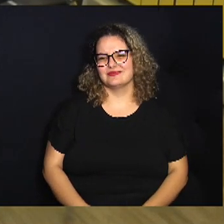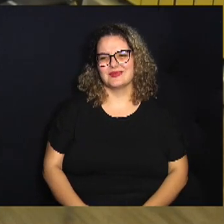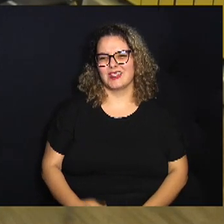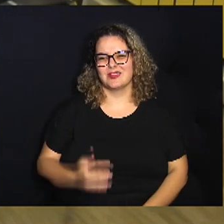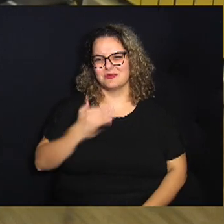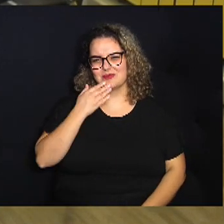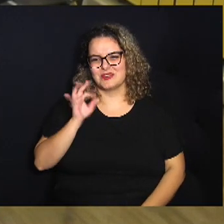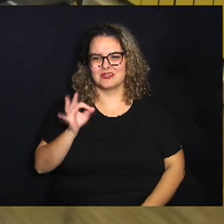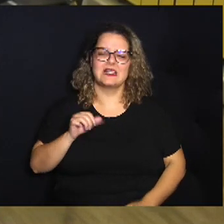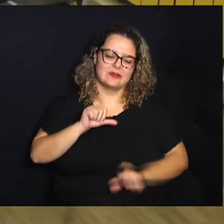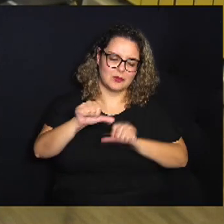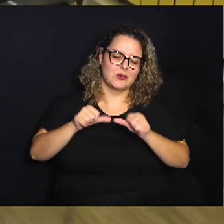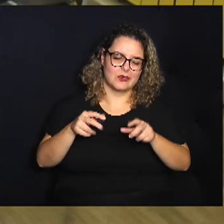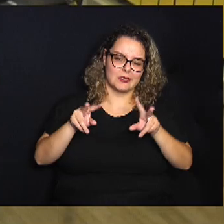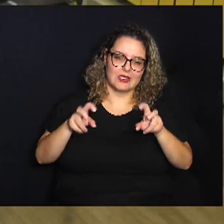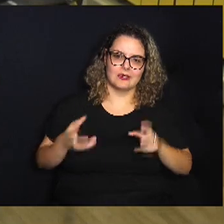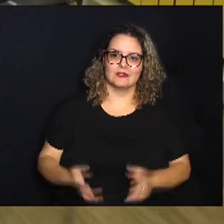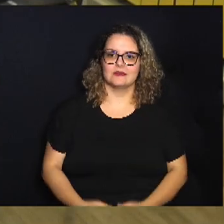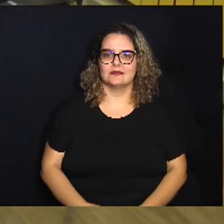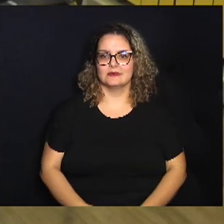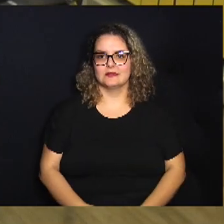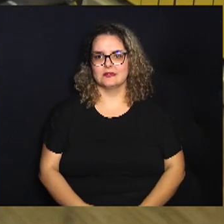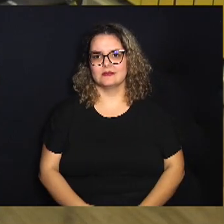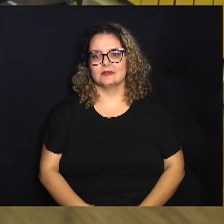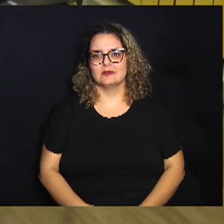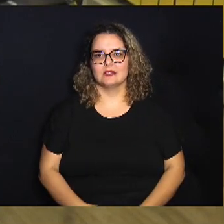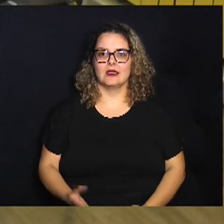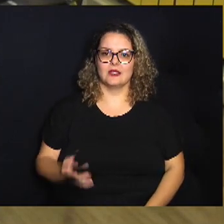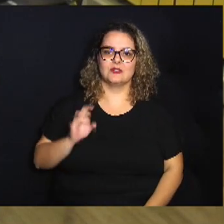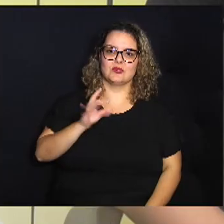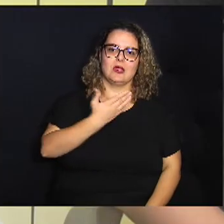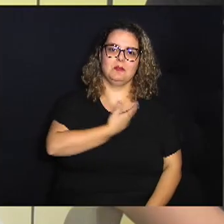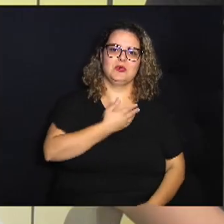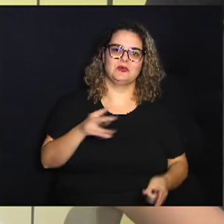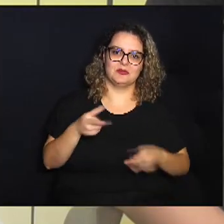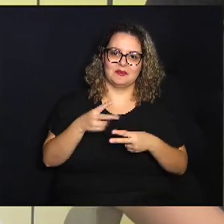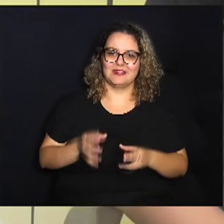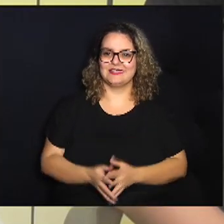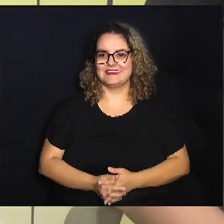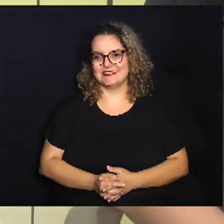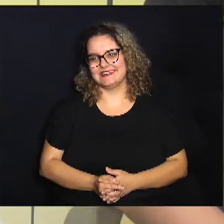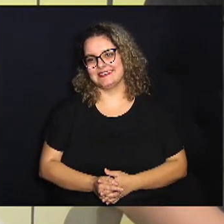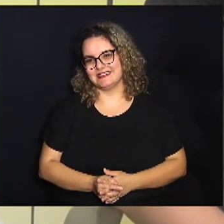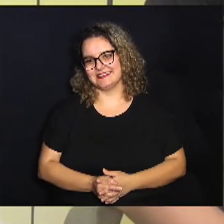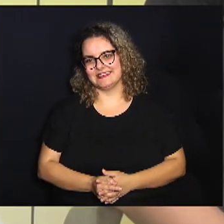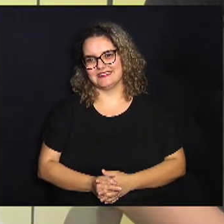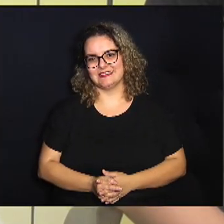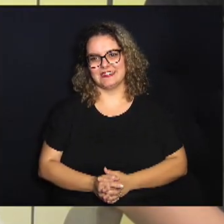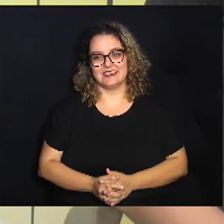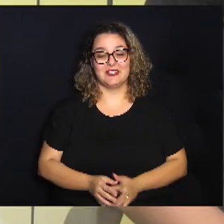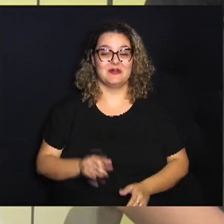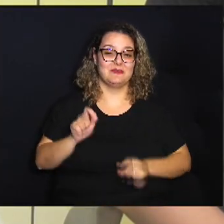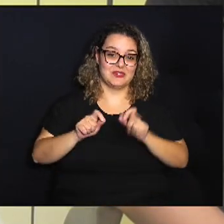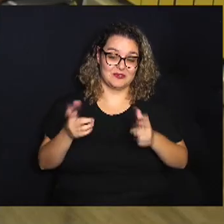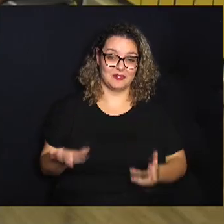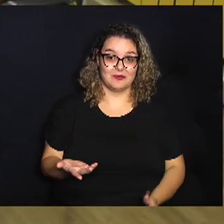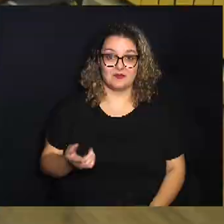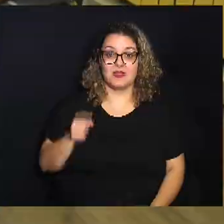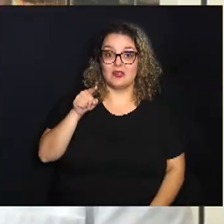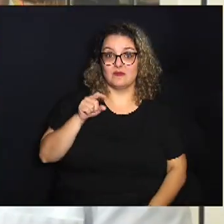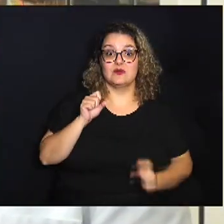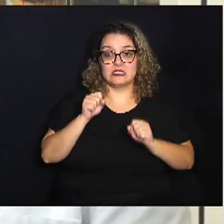vamos fazer esse agrado para ele. Ele ficou só o amigo do vento. Legal. E pessoal, você também